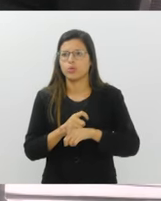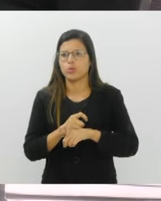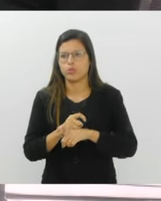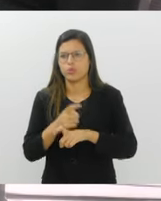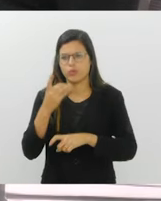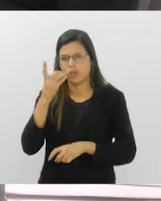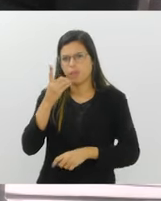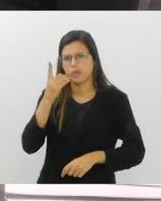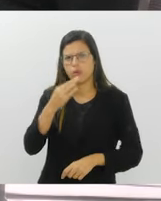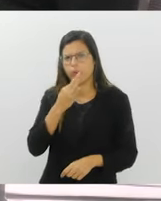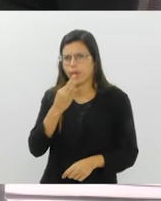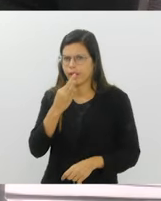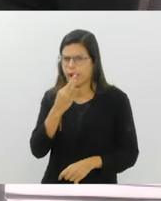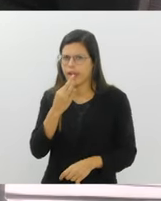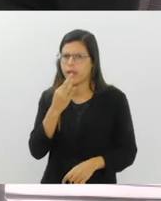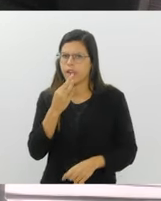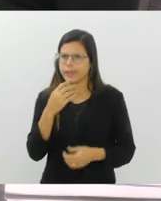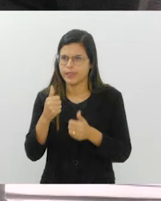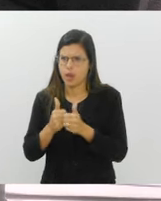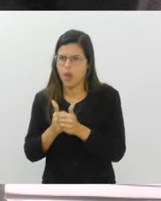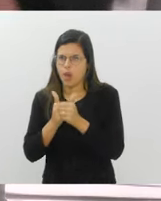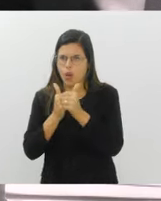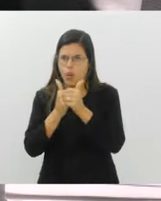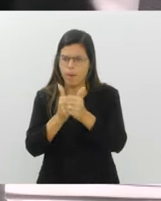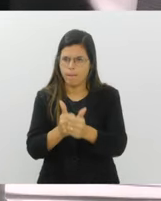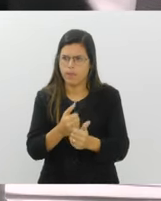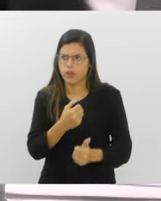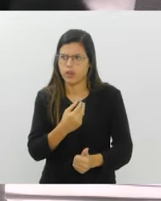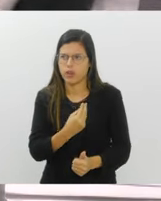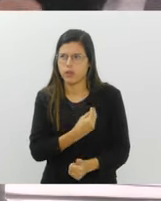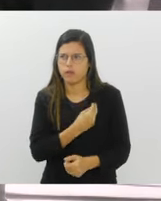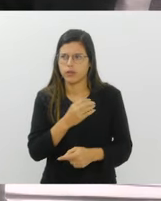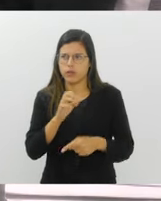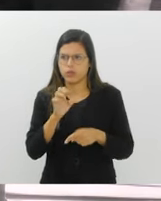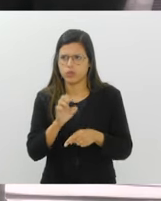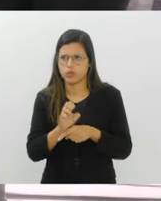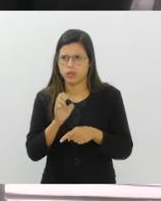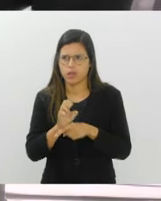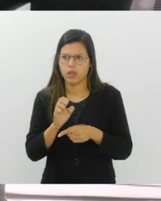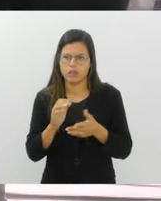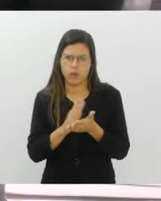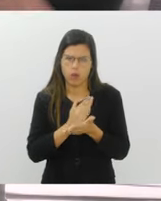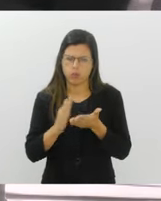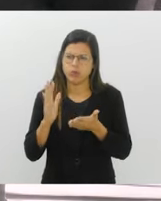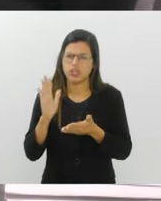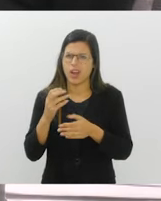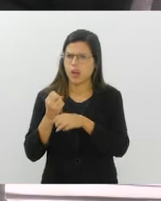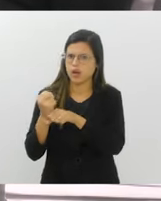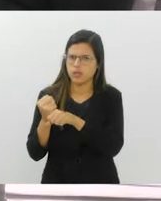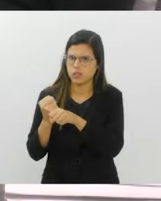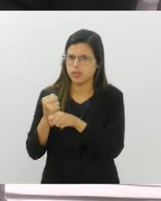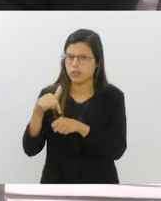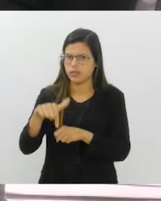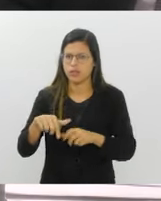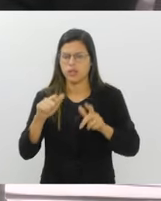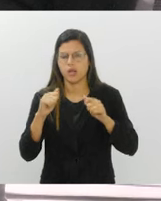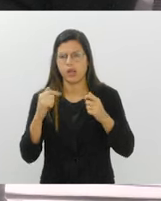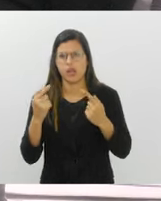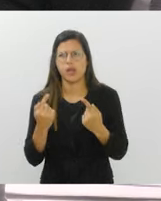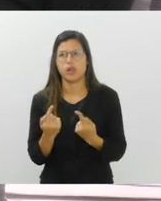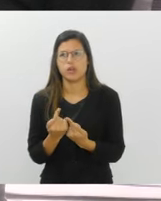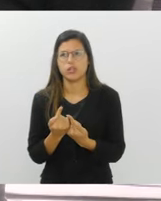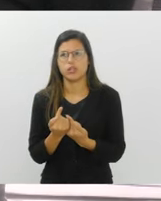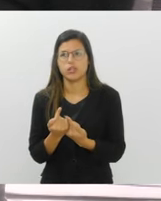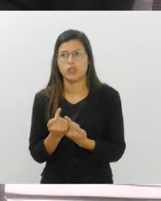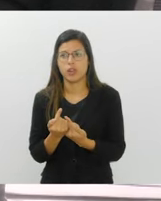deputados conhecem isso muito bem, acompanham a vida no Estado, já, alguns já são decanos aqui na casa, é muito difícil você fazer um